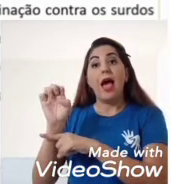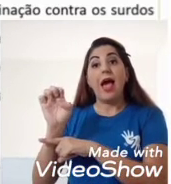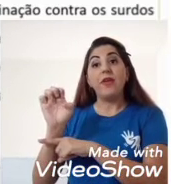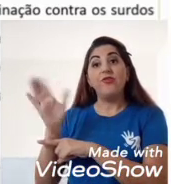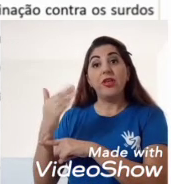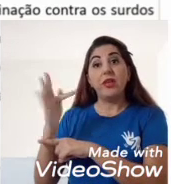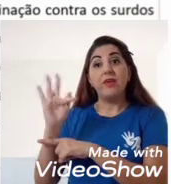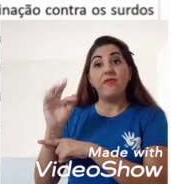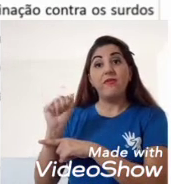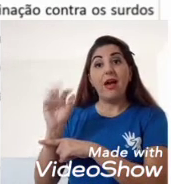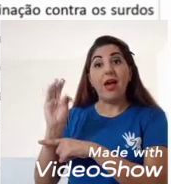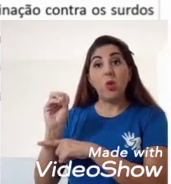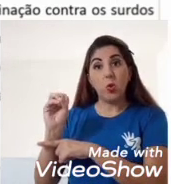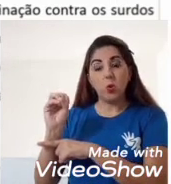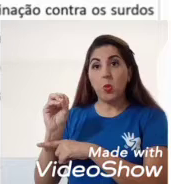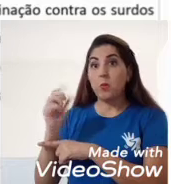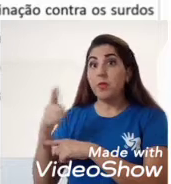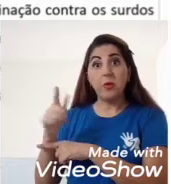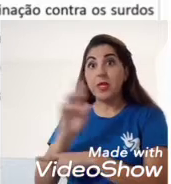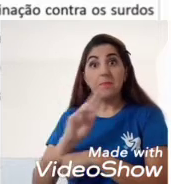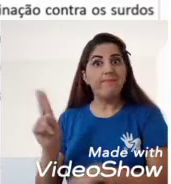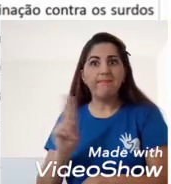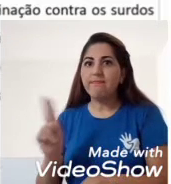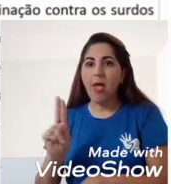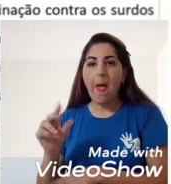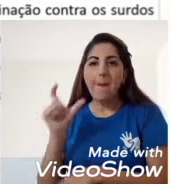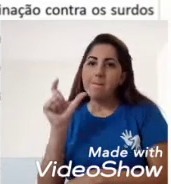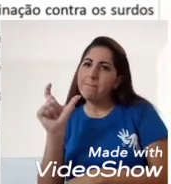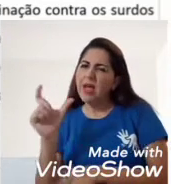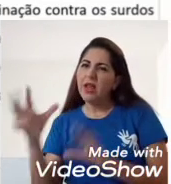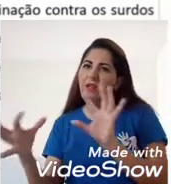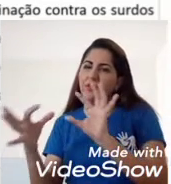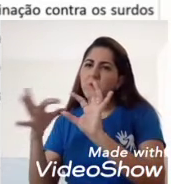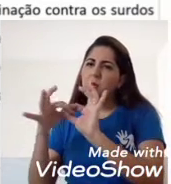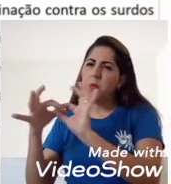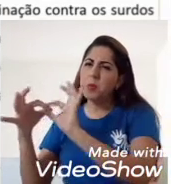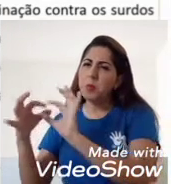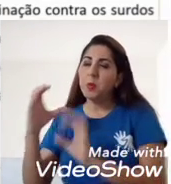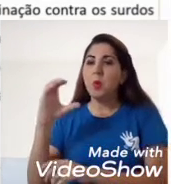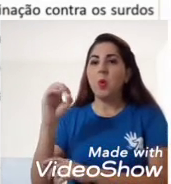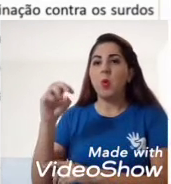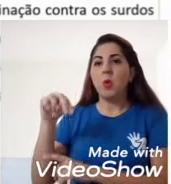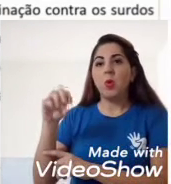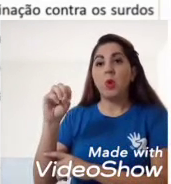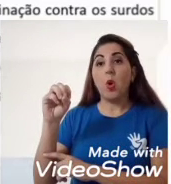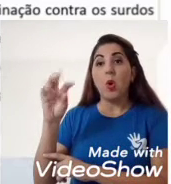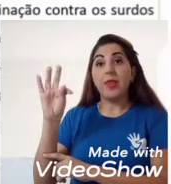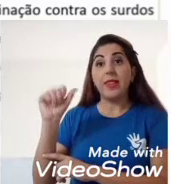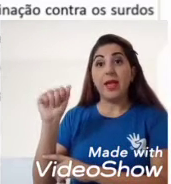é um elemento assim, bem legal, isso até a gramática nem tem nome, a gente chama de, às vezes, de palavra denotativa, termo